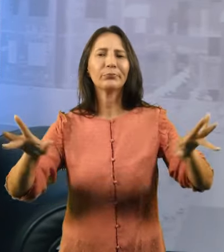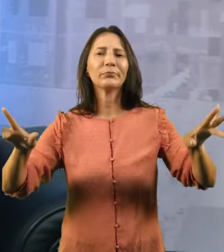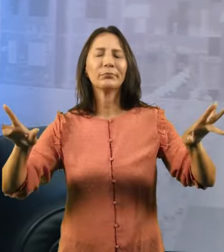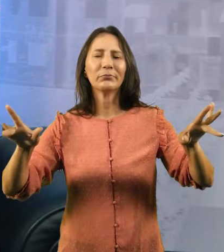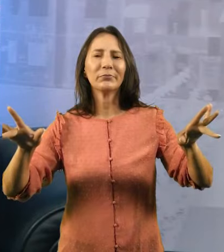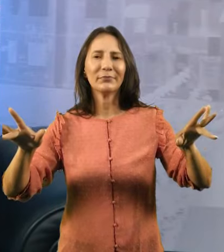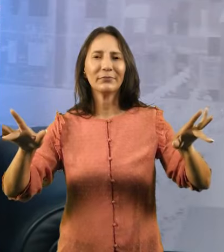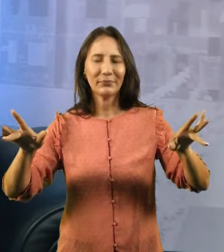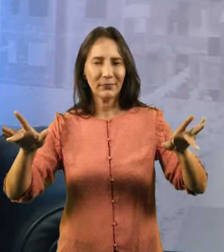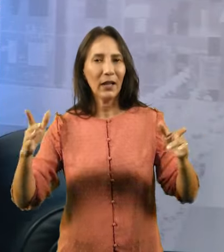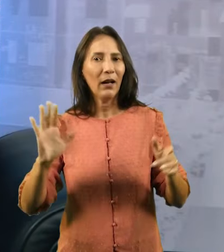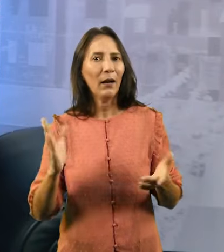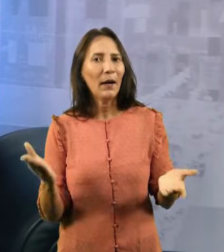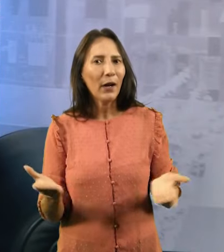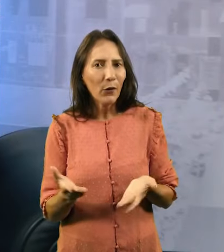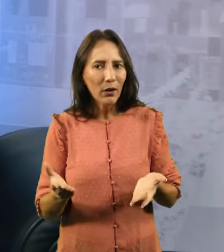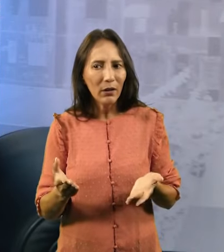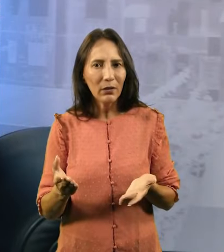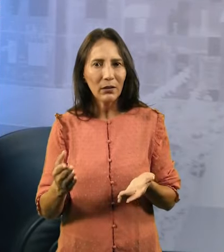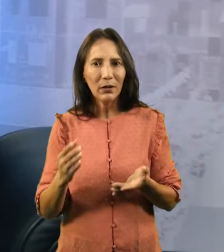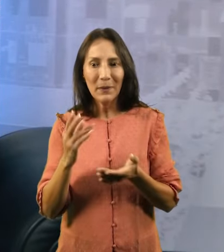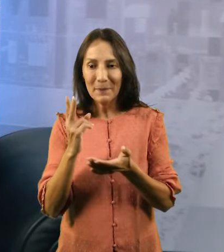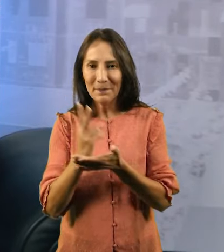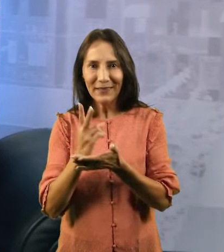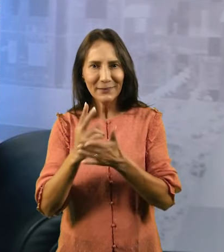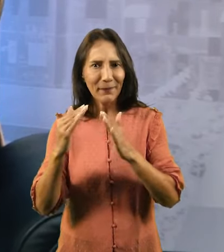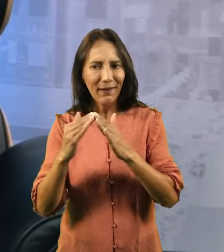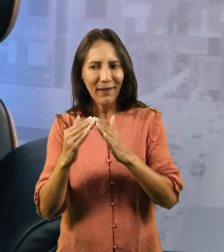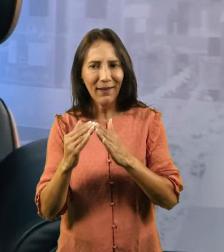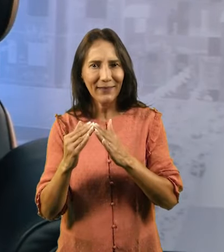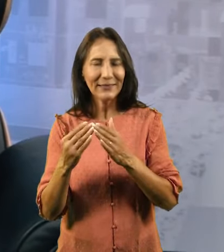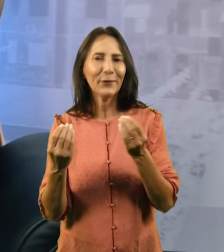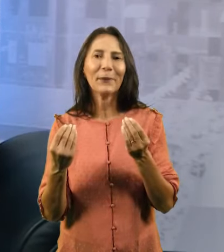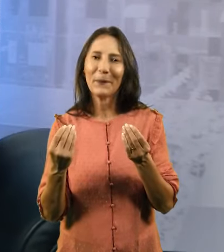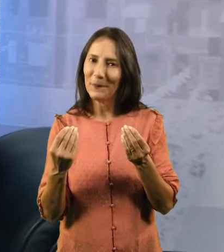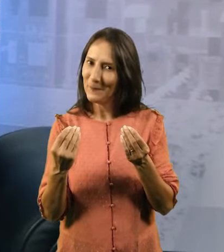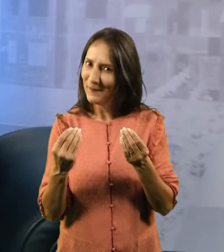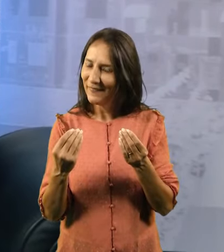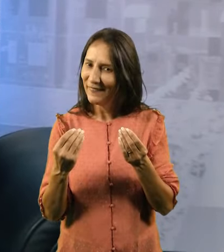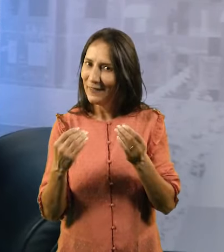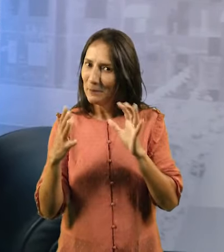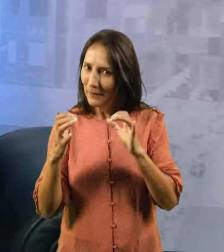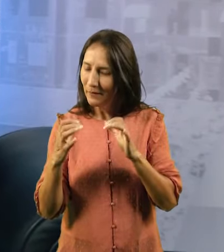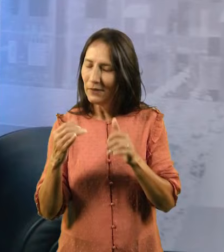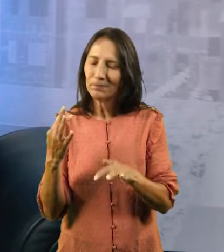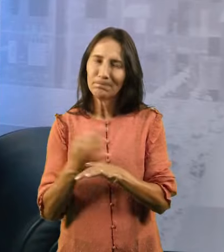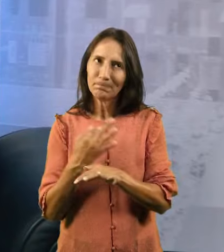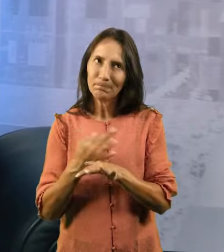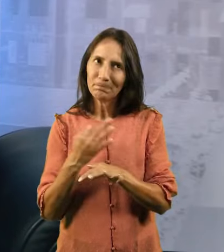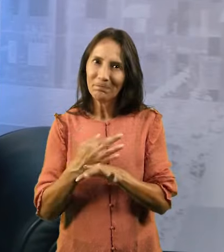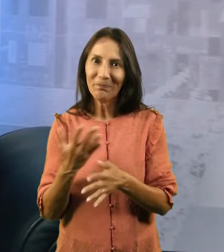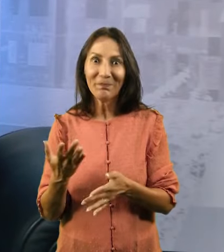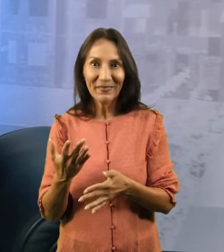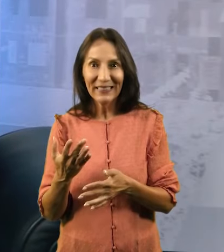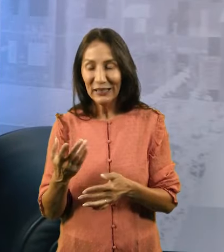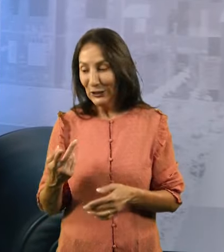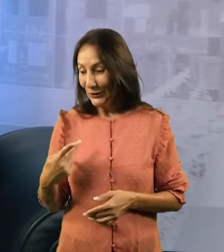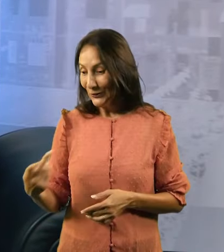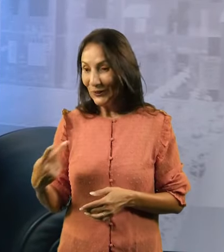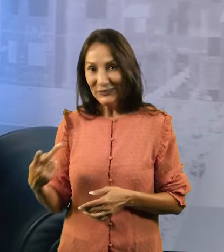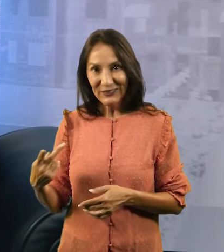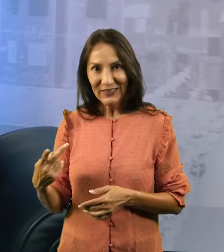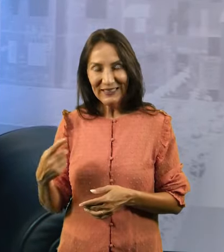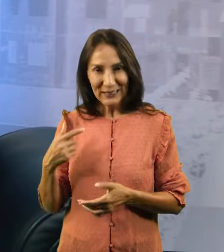casa. E agora? Está debaixo do mesmo teto. Então eu comentava com a minha esposa como que nós, em 45 anos